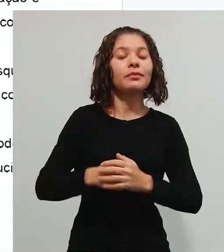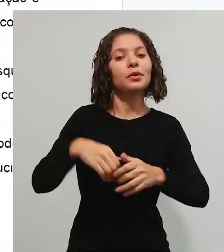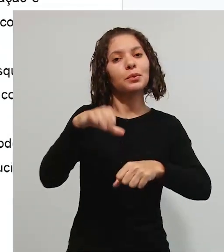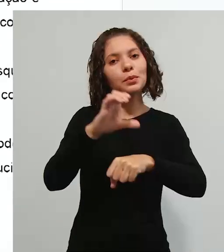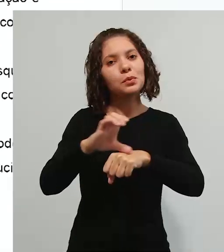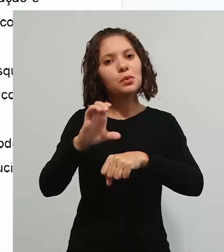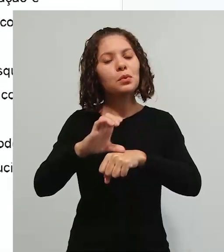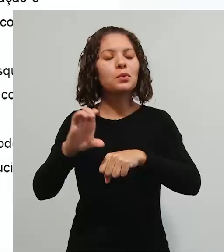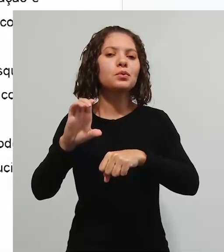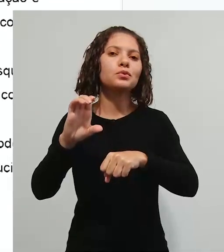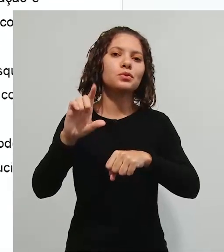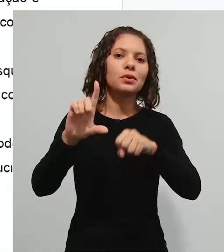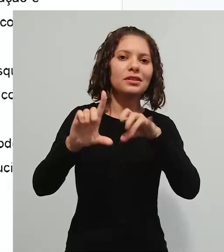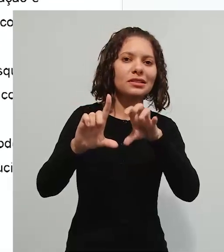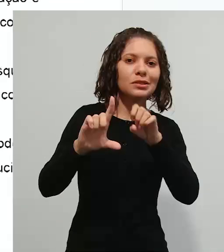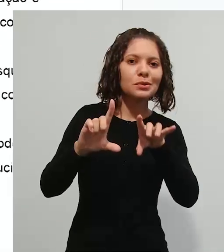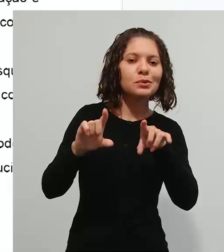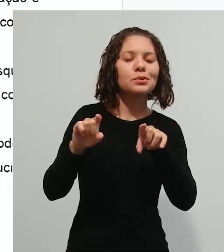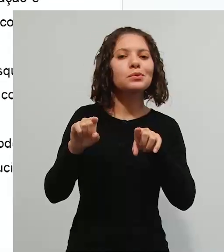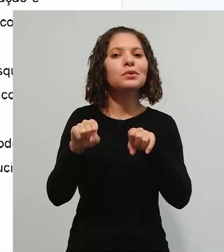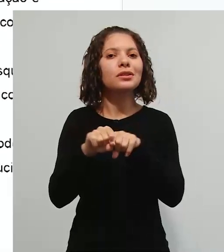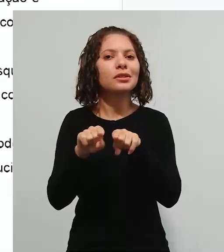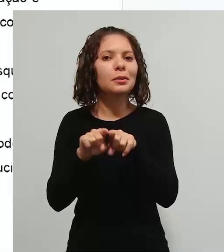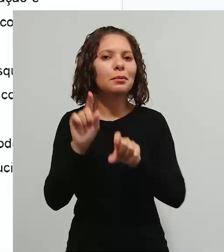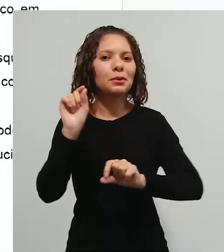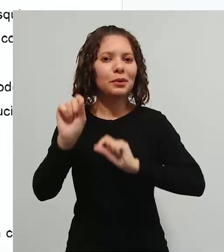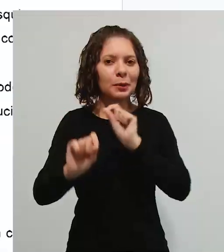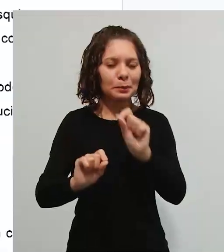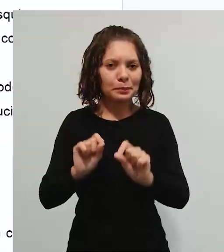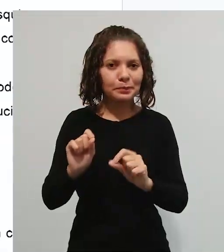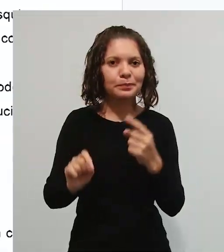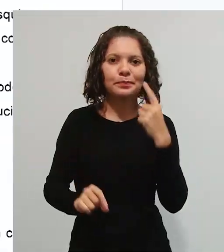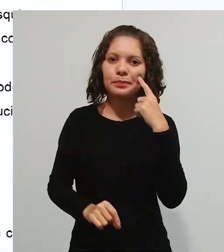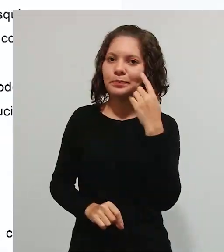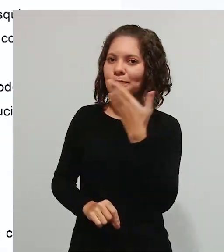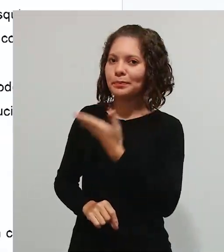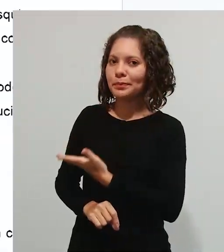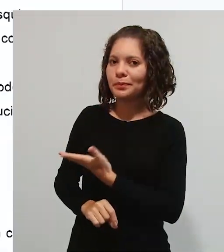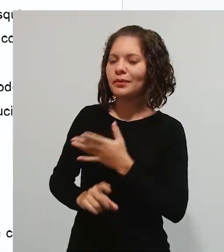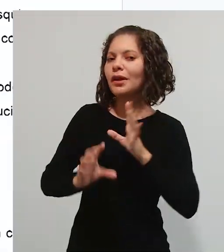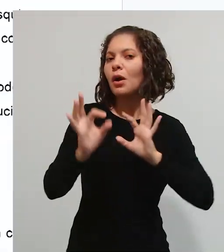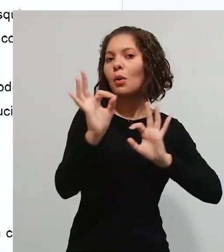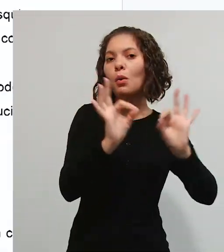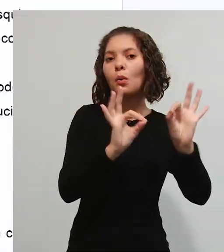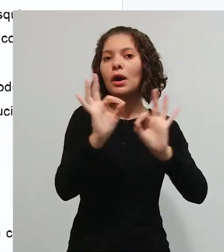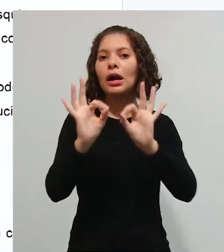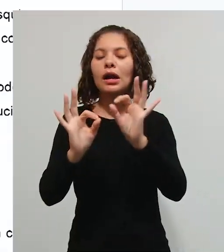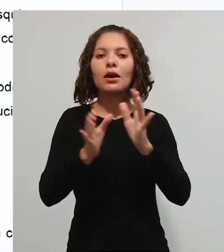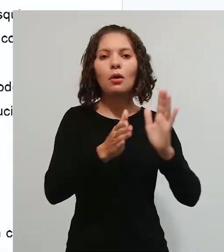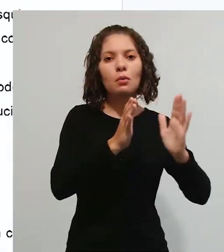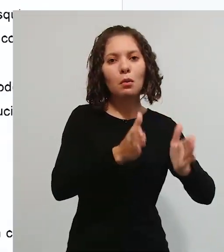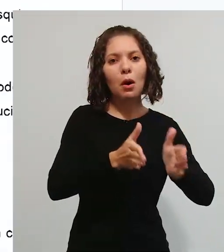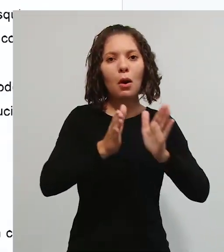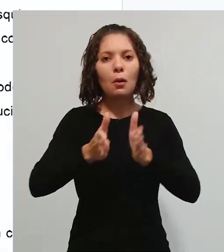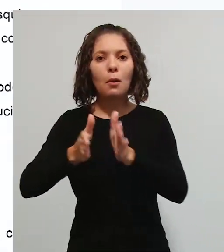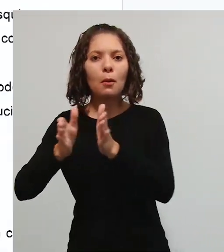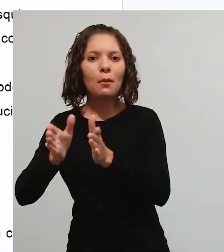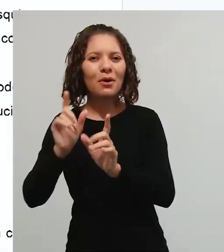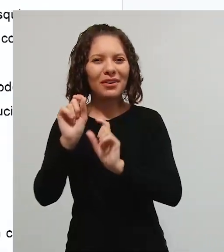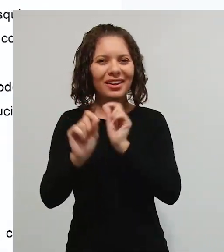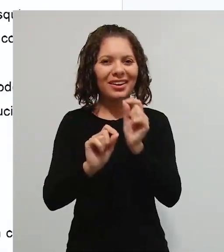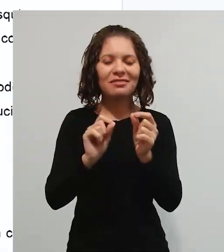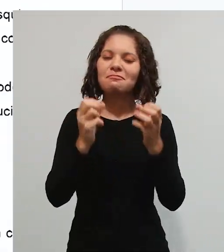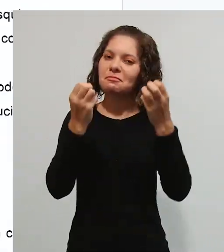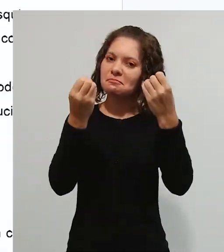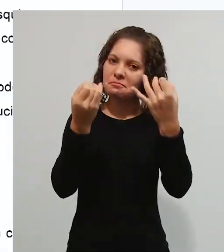tem qual que é a nossa organização, o projeto é de caráter, qual que é, as atividades a